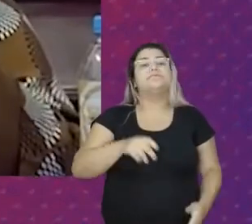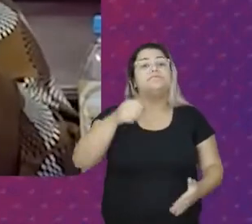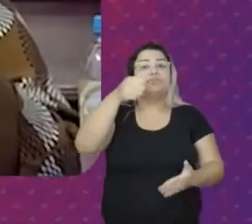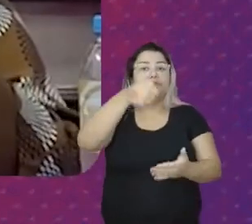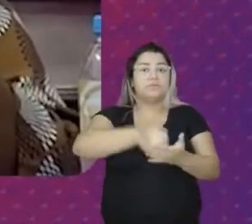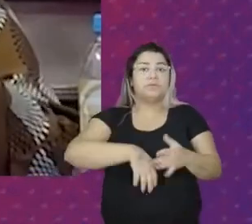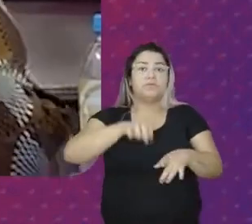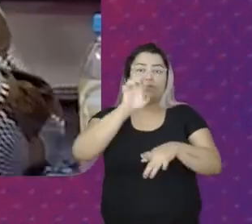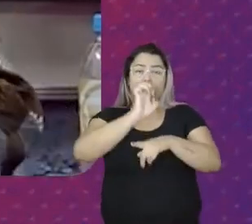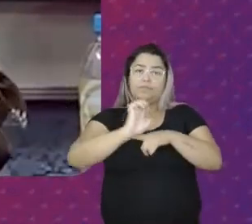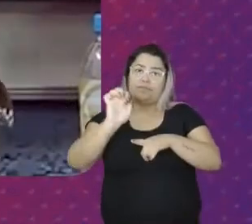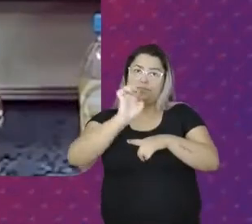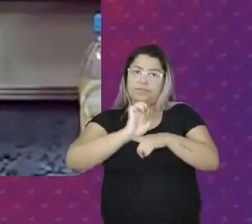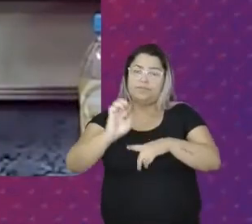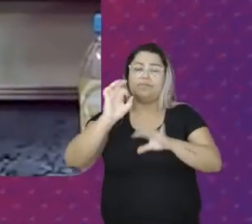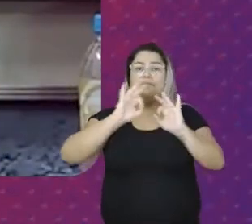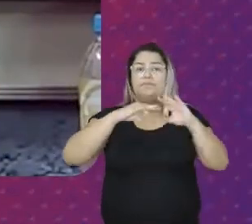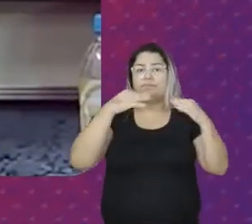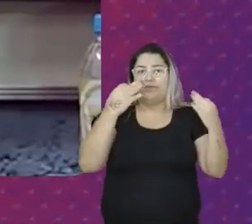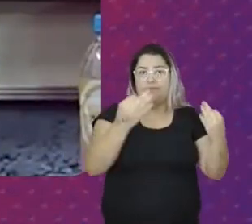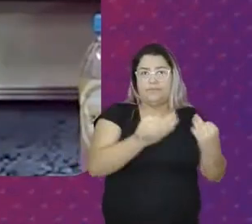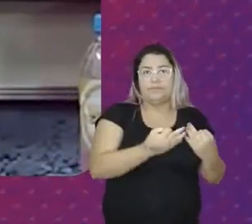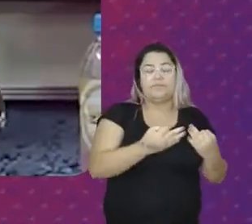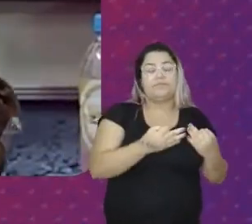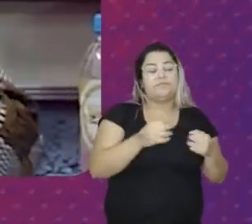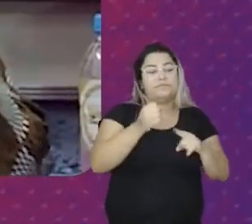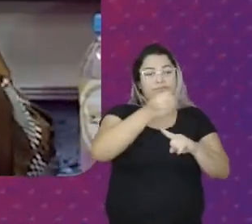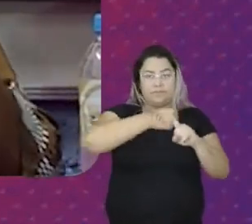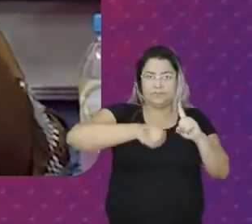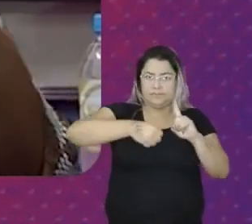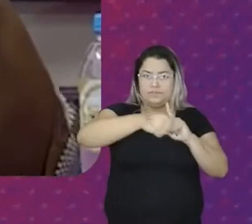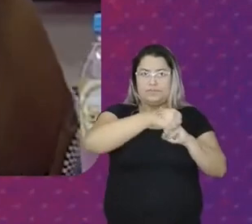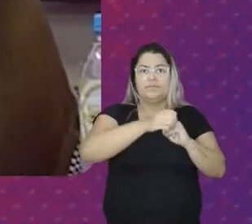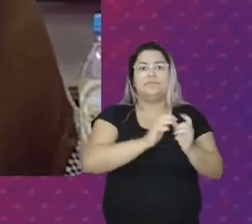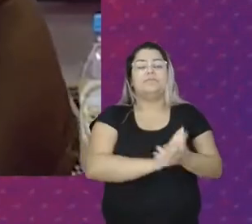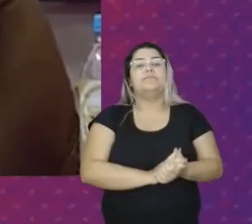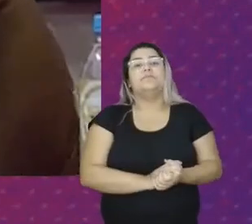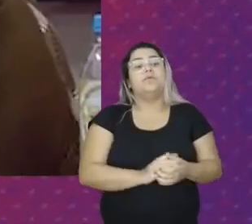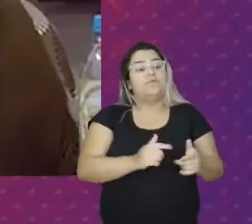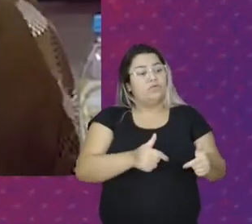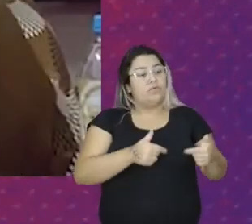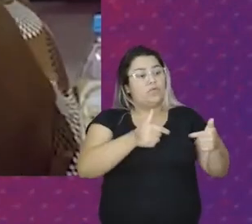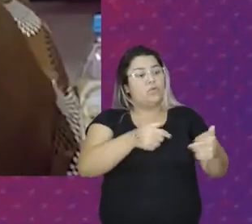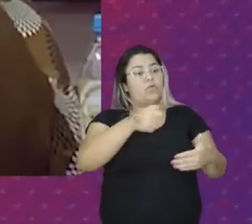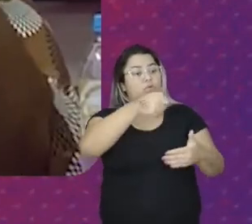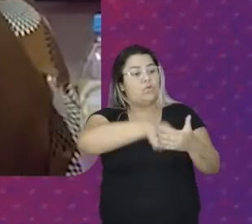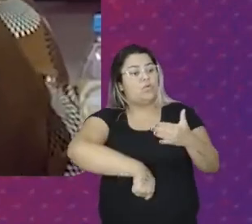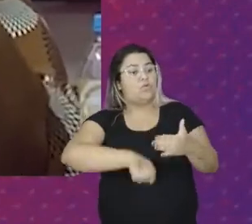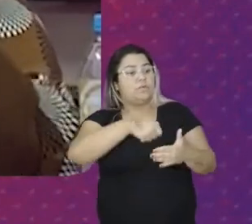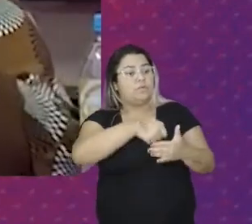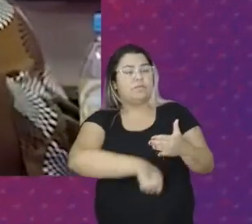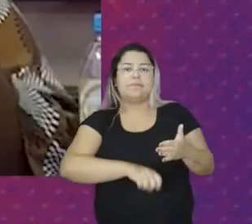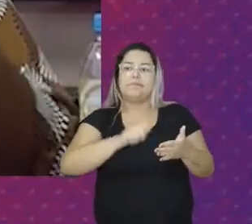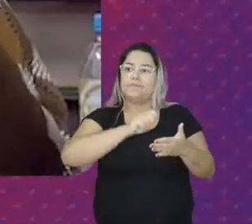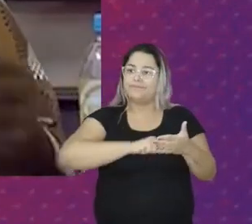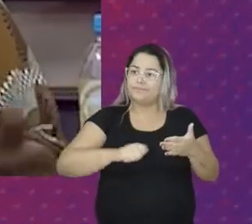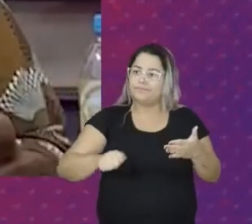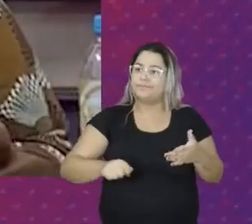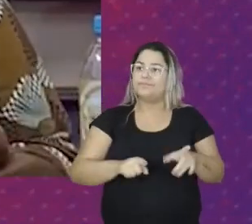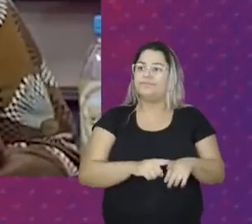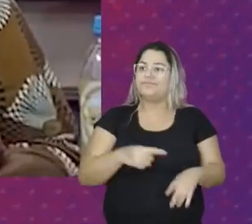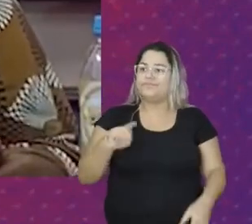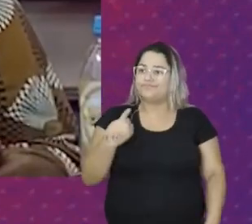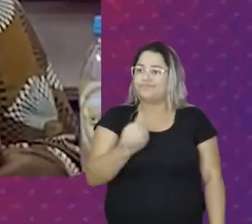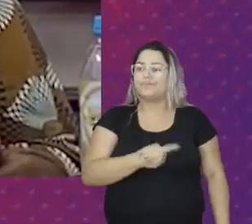do Estado, da família e da sociedade. Foi muita luta para a gente escrever isso na